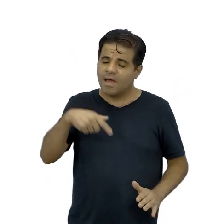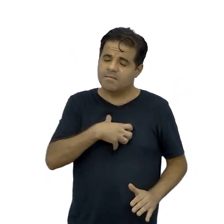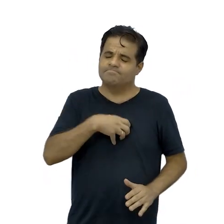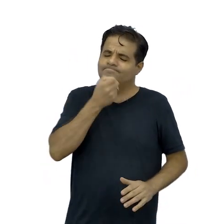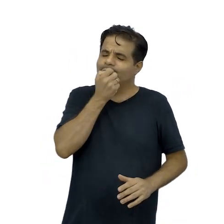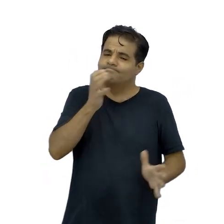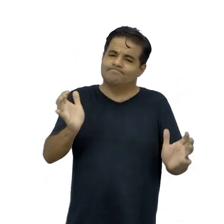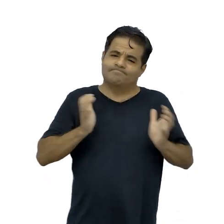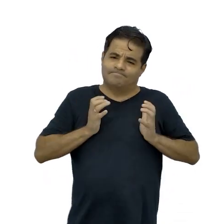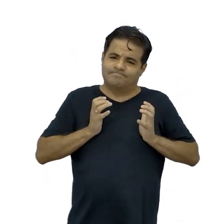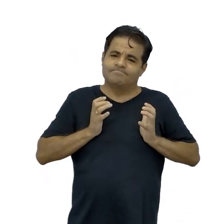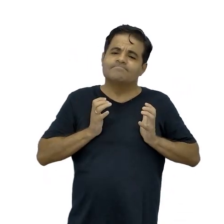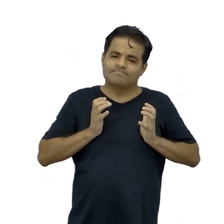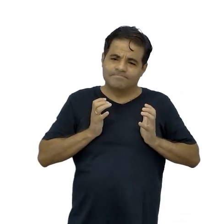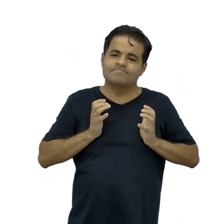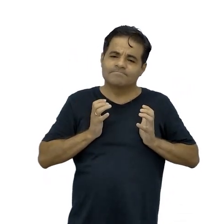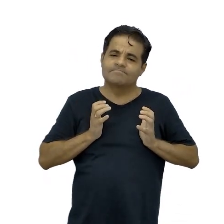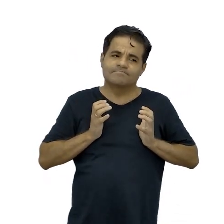rico, porque